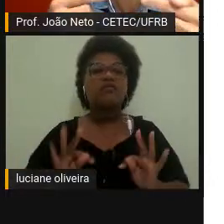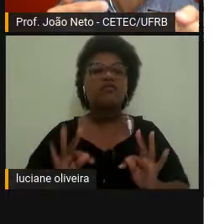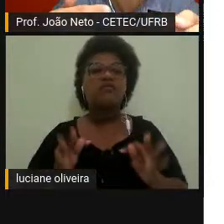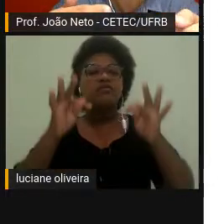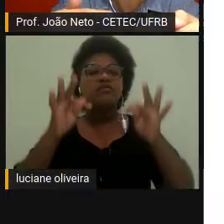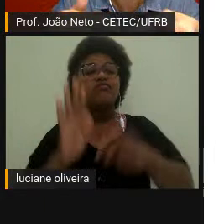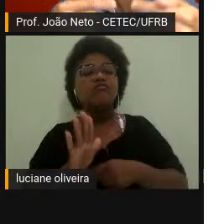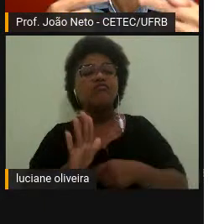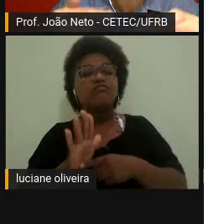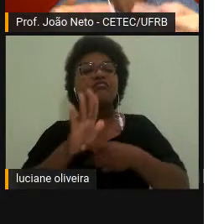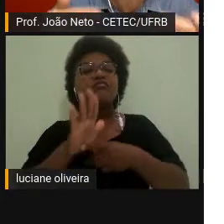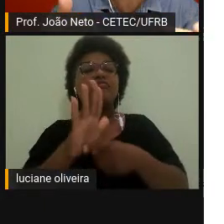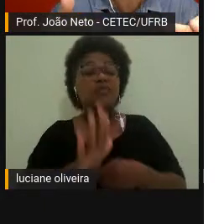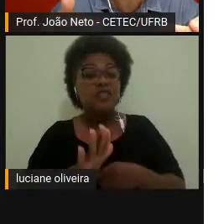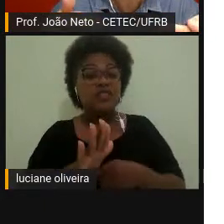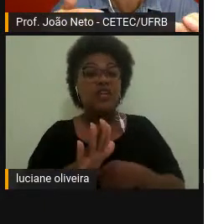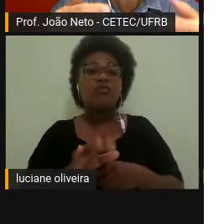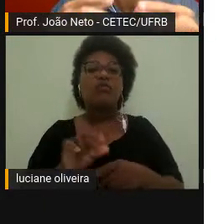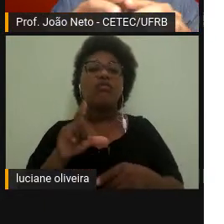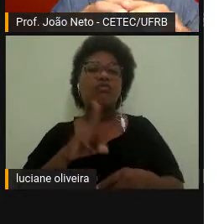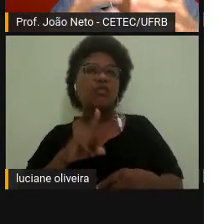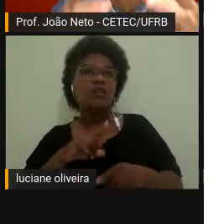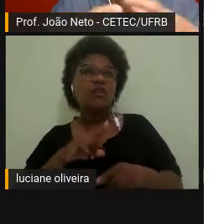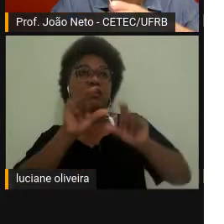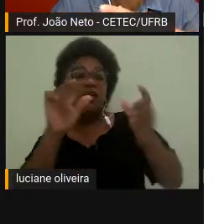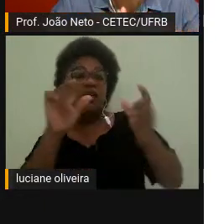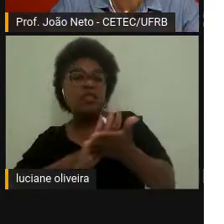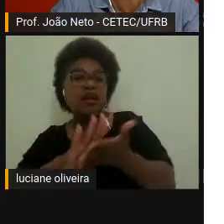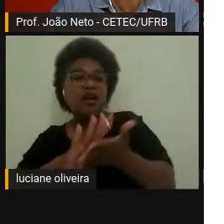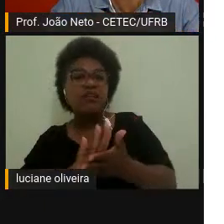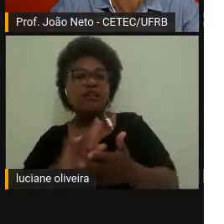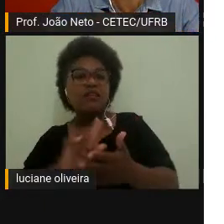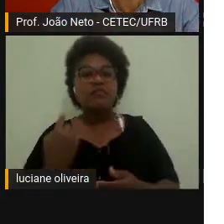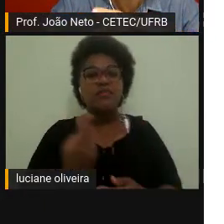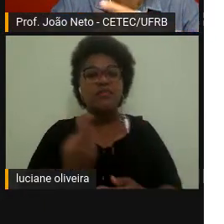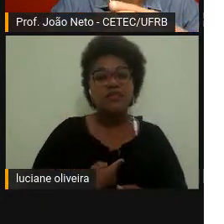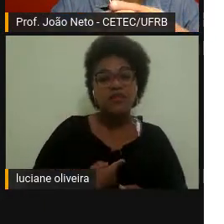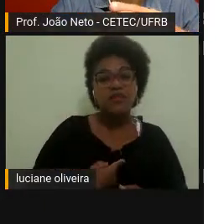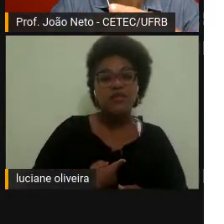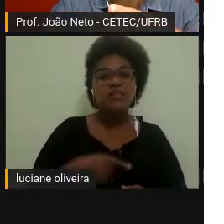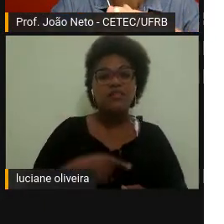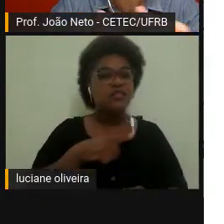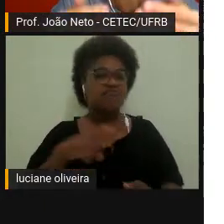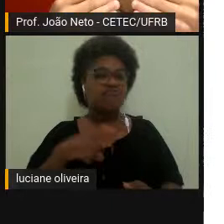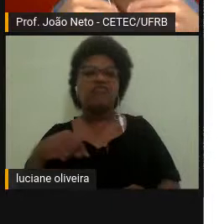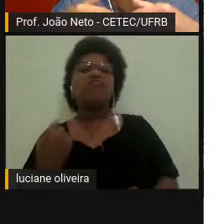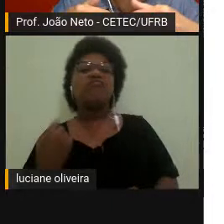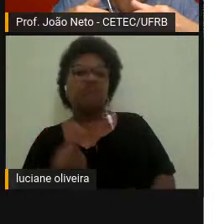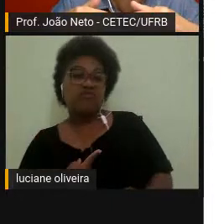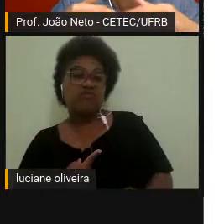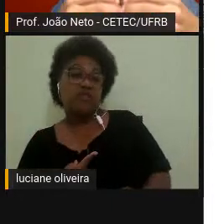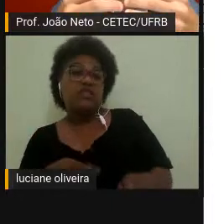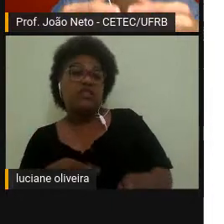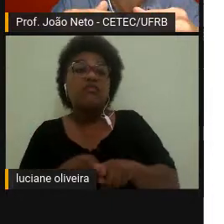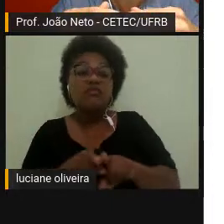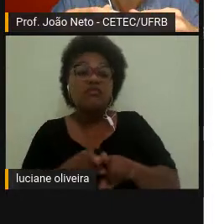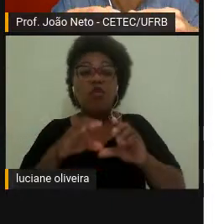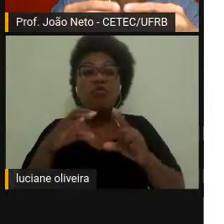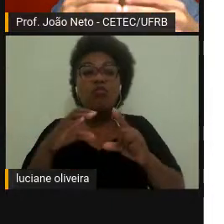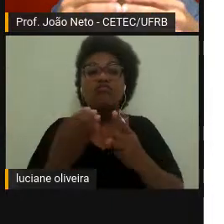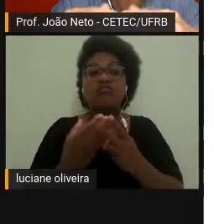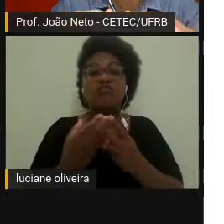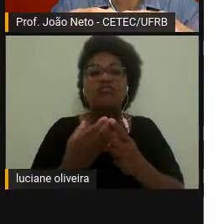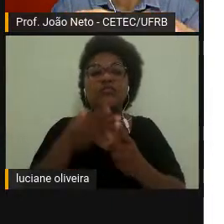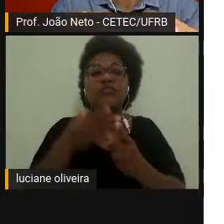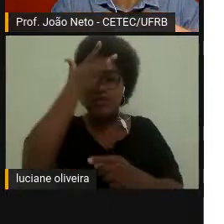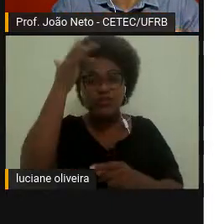nada para nós sem nós a comunidade de pessoas com deficiência elas exigem o